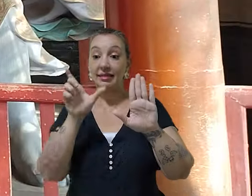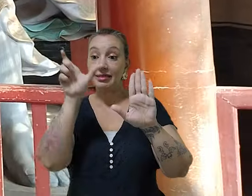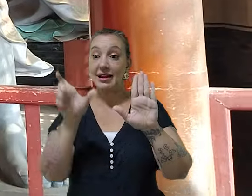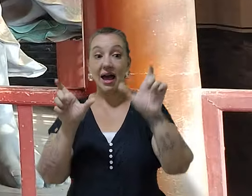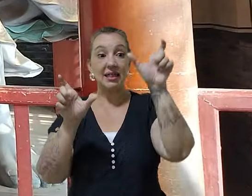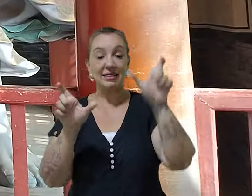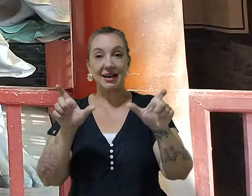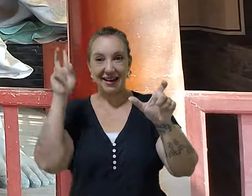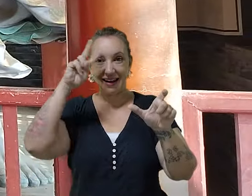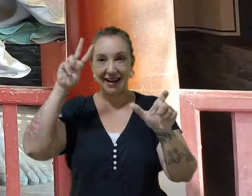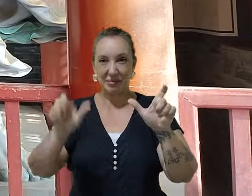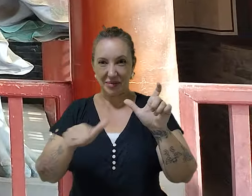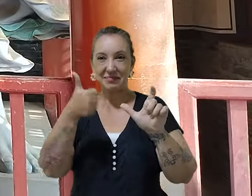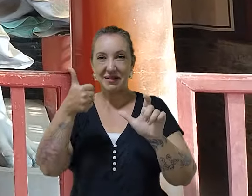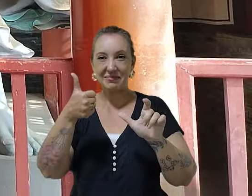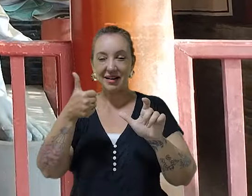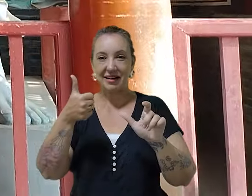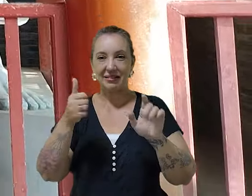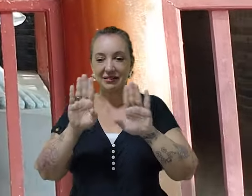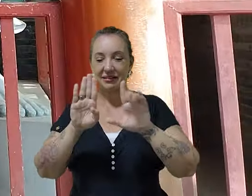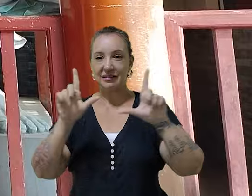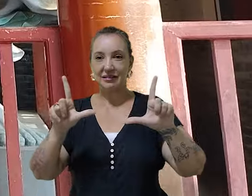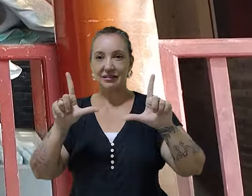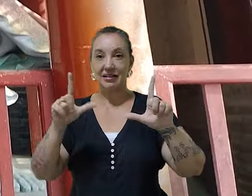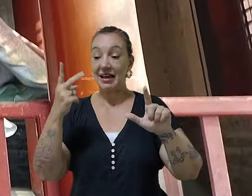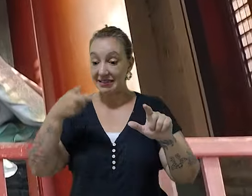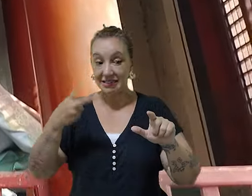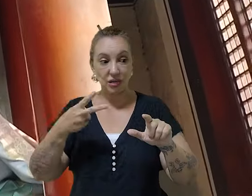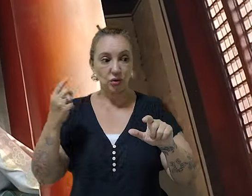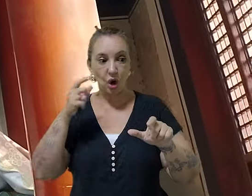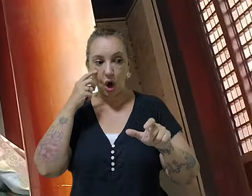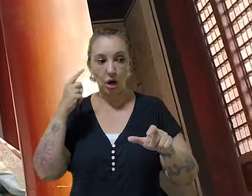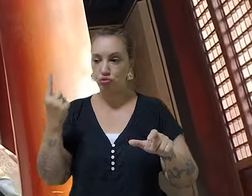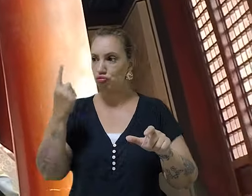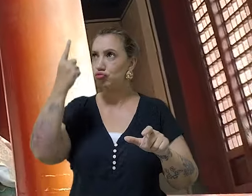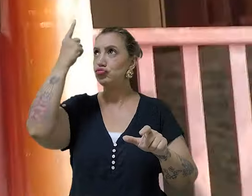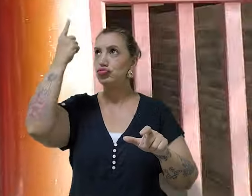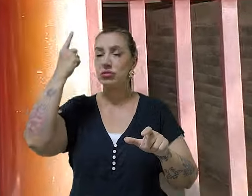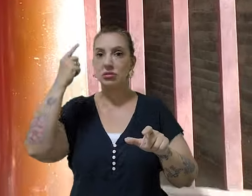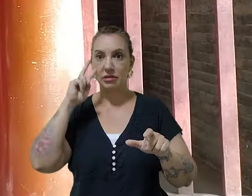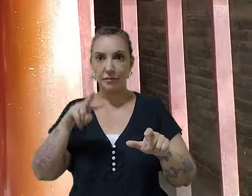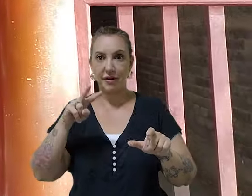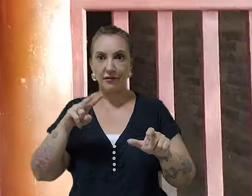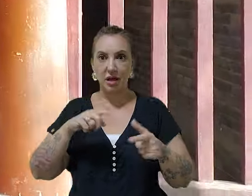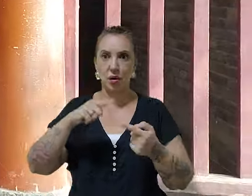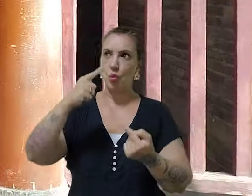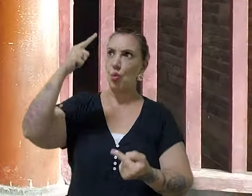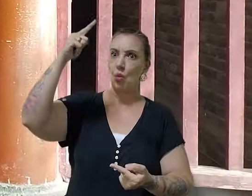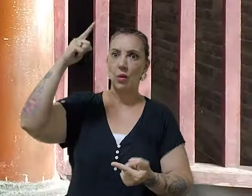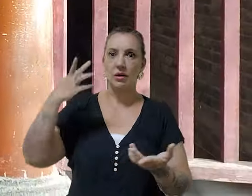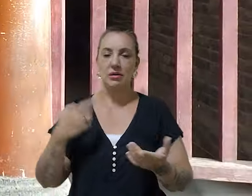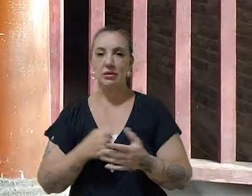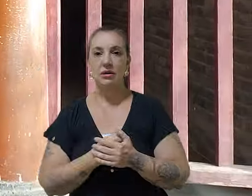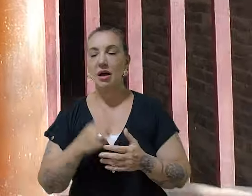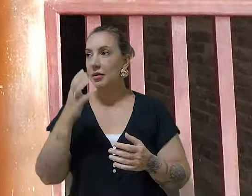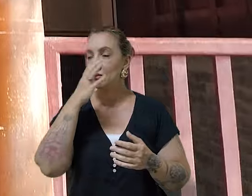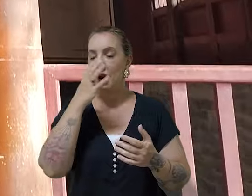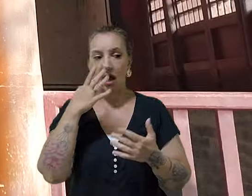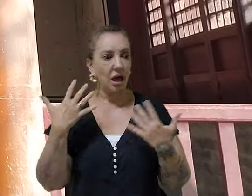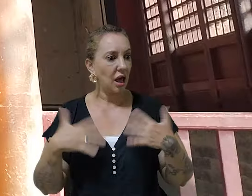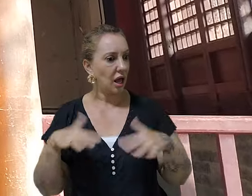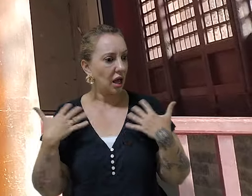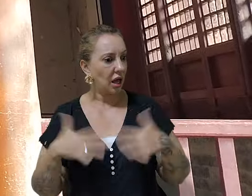templo. Lembra que a gente passou um primeiro pavilhão e esse é o segundo. E olha o tamanho. Dá para ver na proporção aí o tamanho? É